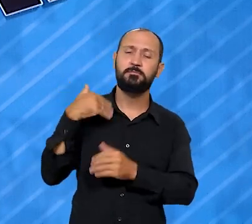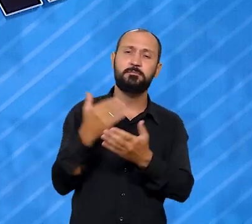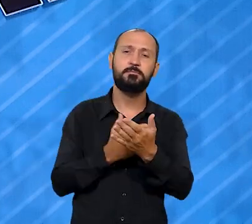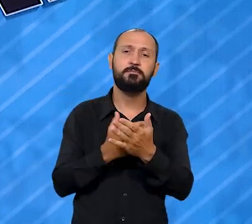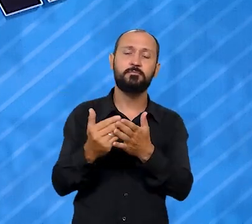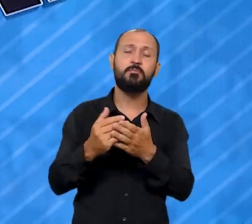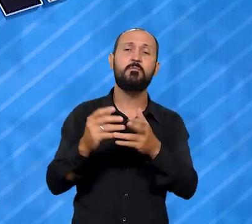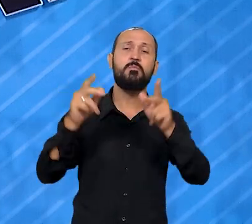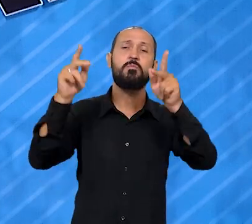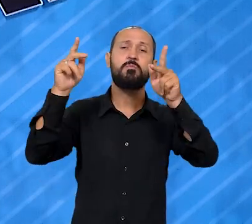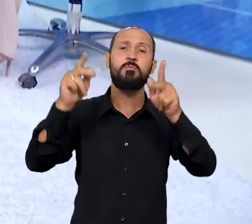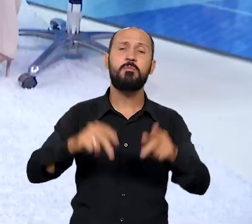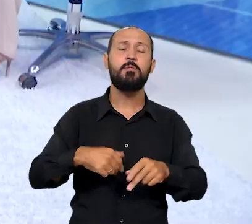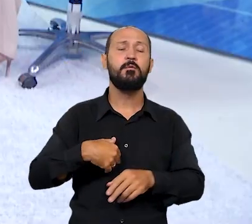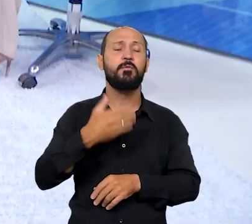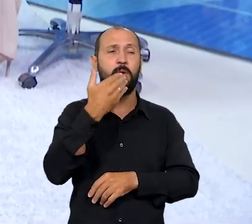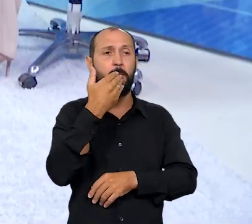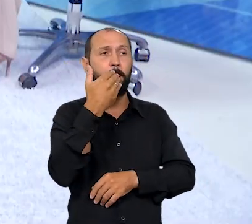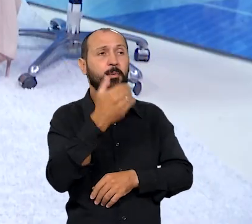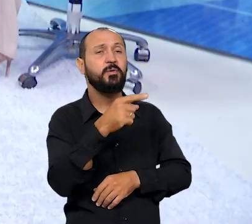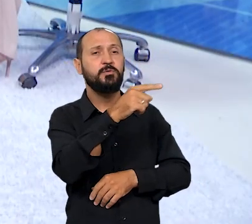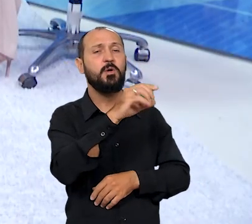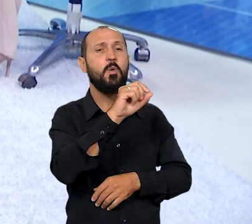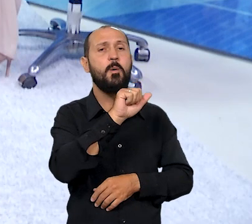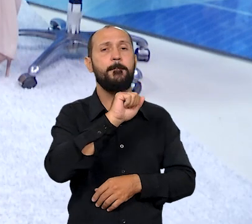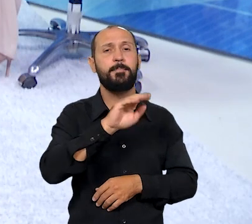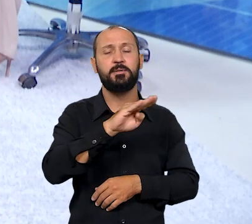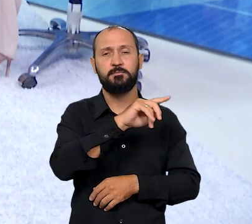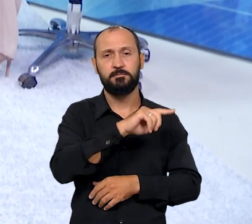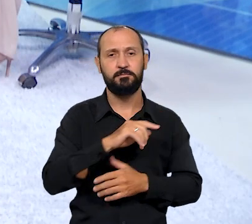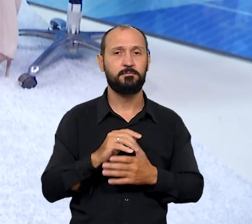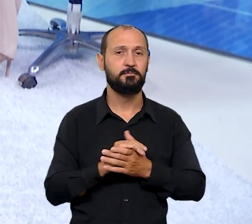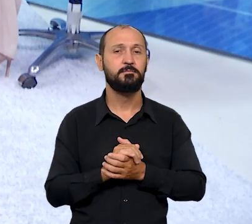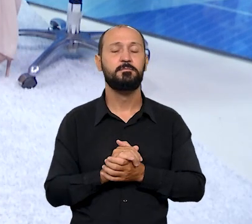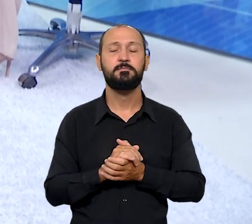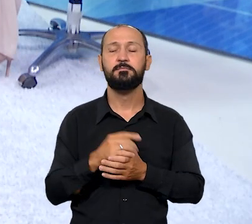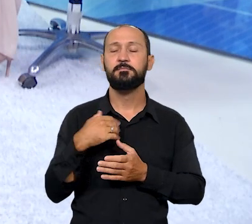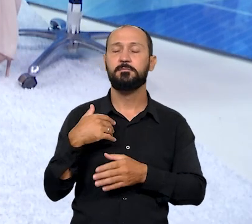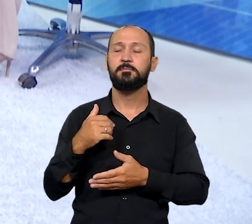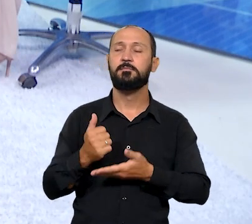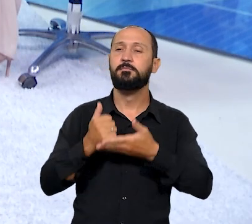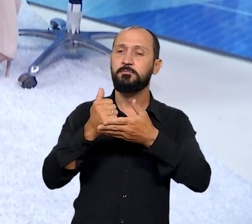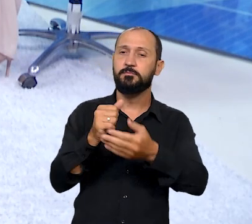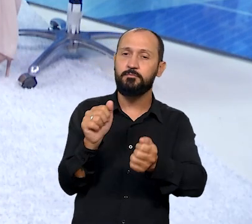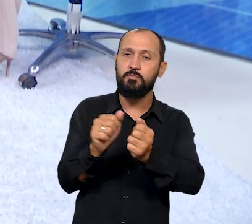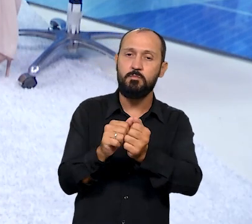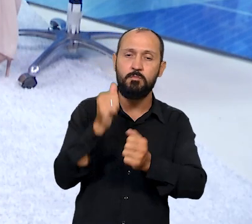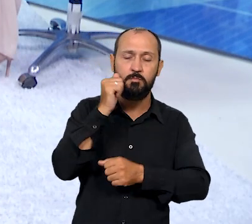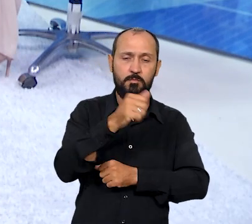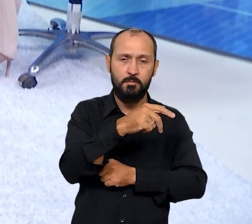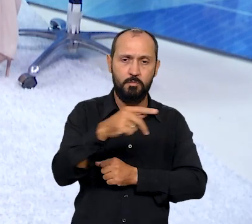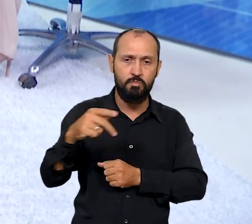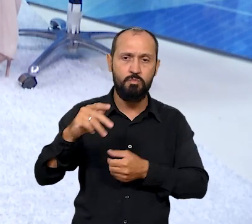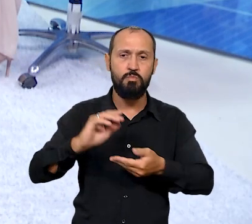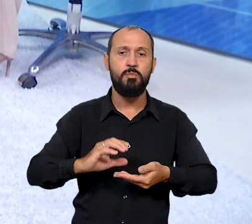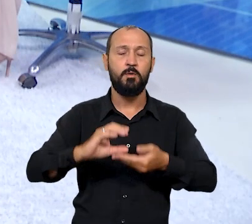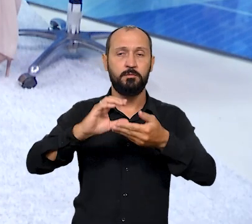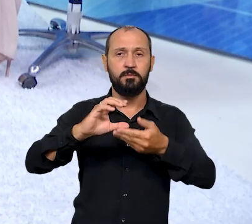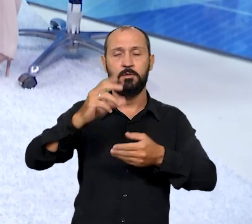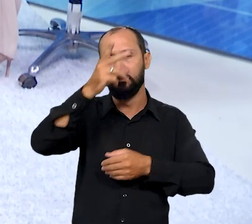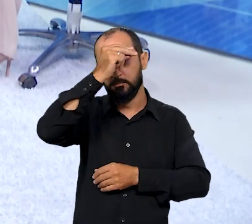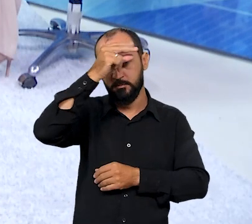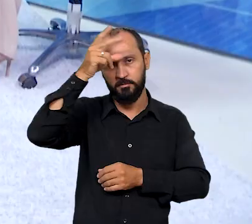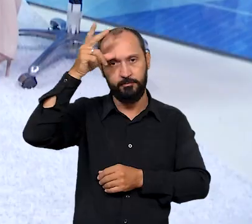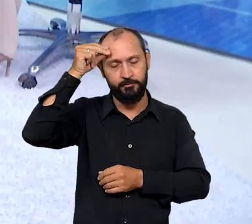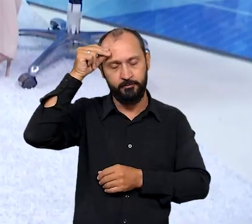surgiu, a população foi socorrer justamente da OAB, né, e que interviu com a presidente do